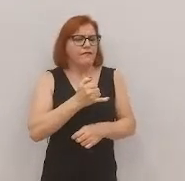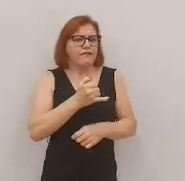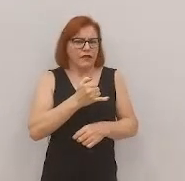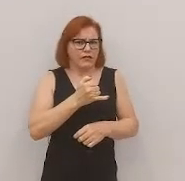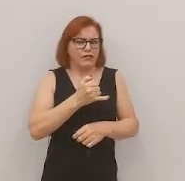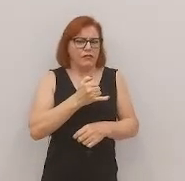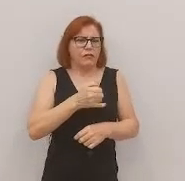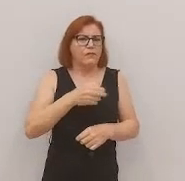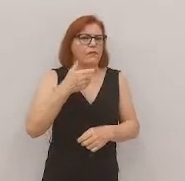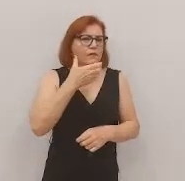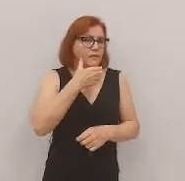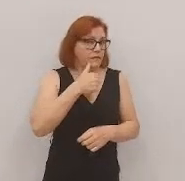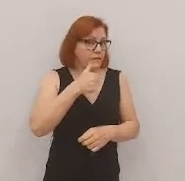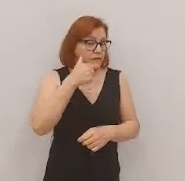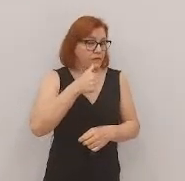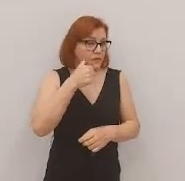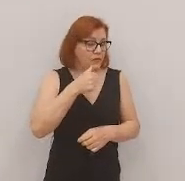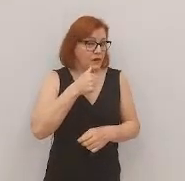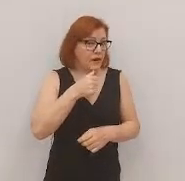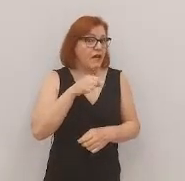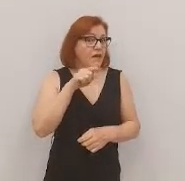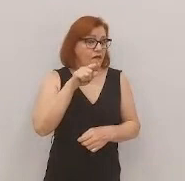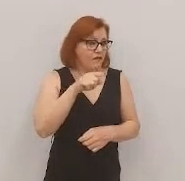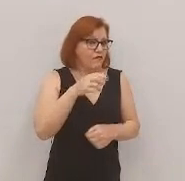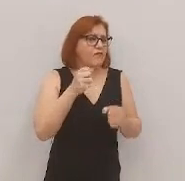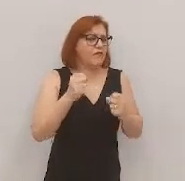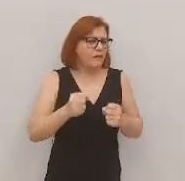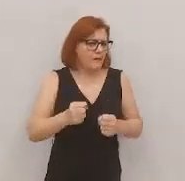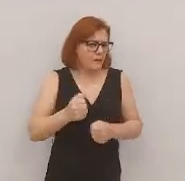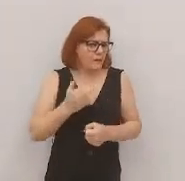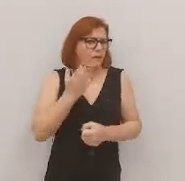toda árvore do jardim?